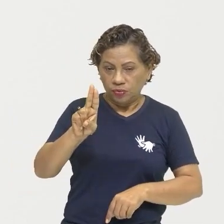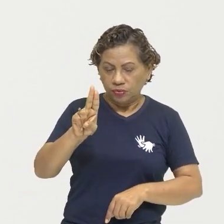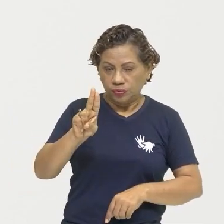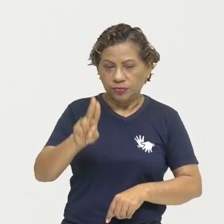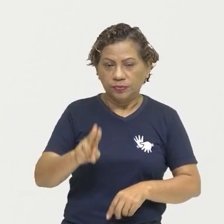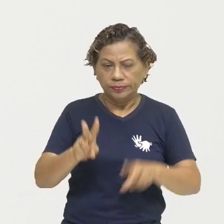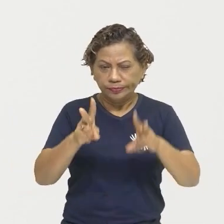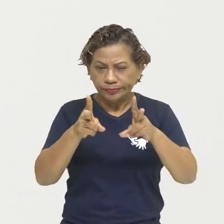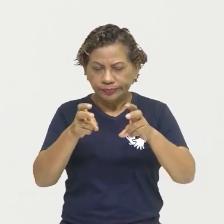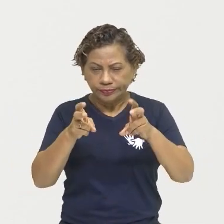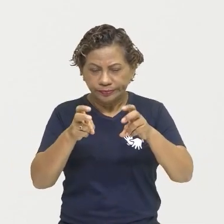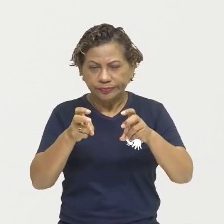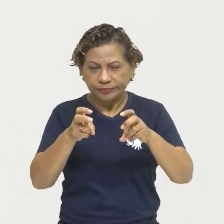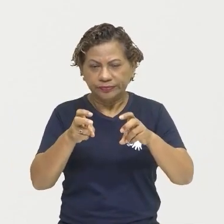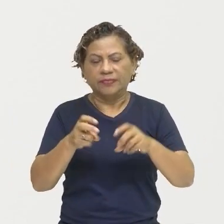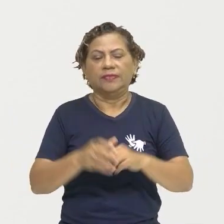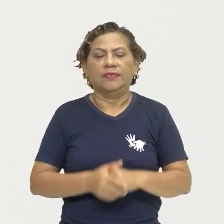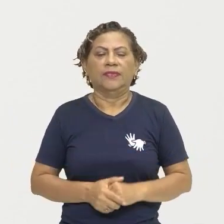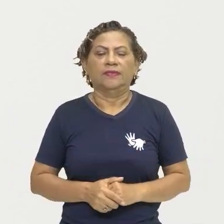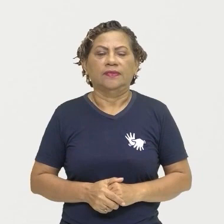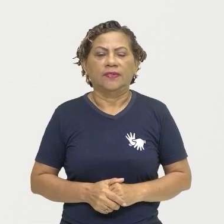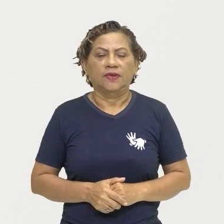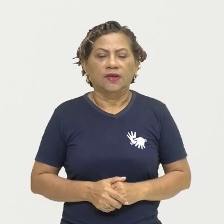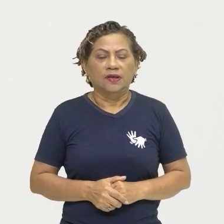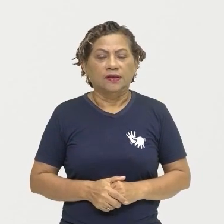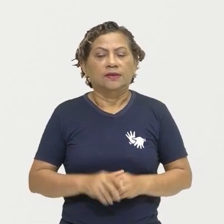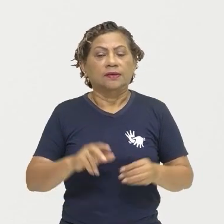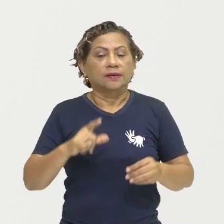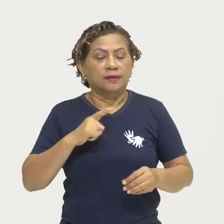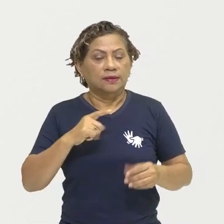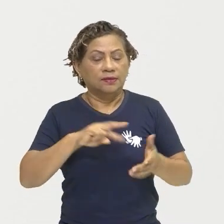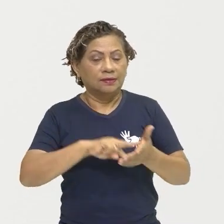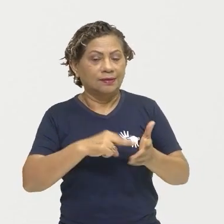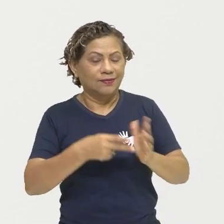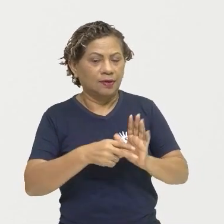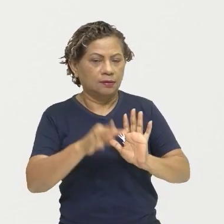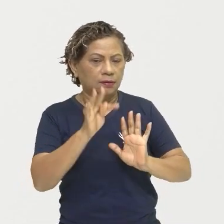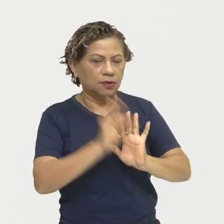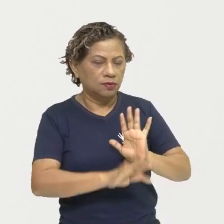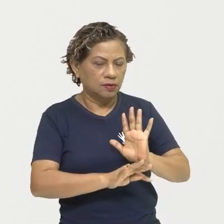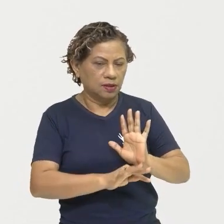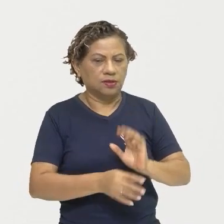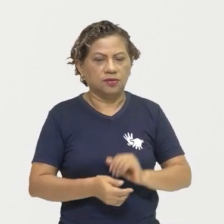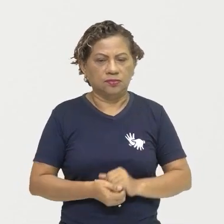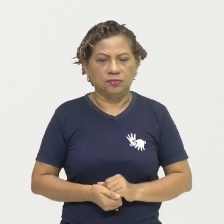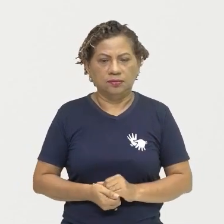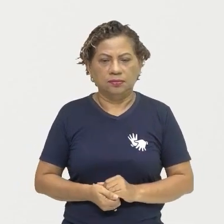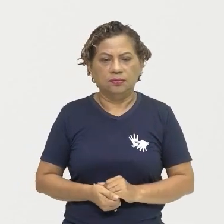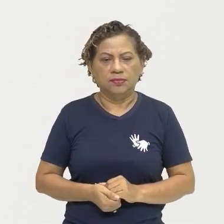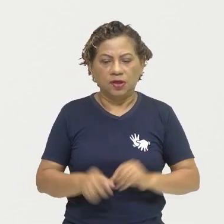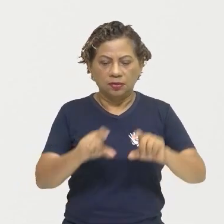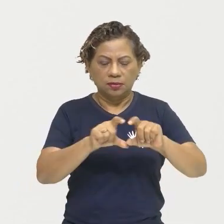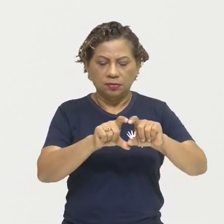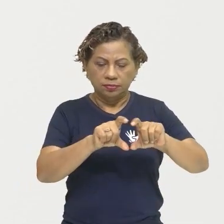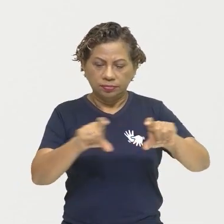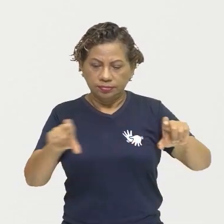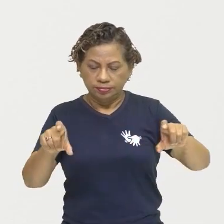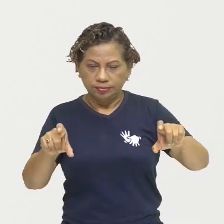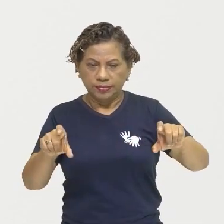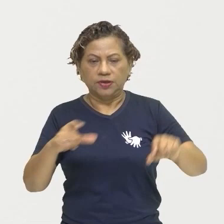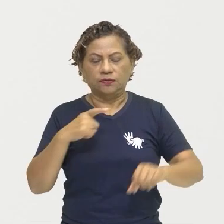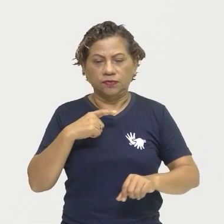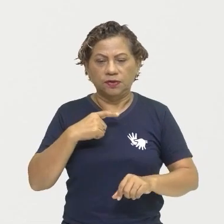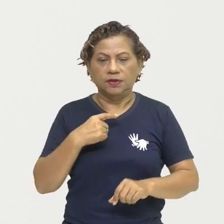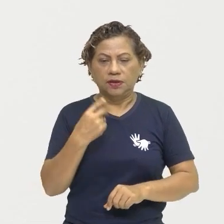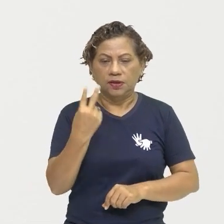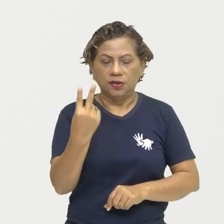Perceba o sentido. Todo texto você tem que procurar logo o sentido, né? Qual o sentido que está sendo produzido? Isso aqui é um texto. Período composto, eu tenho